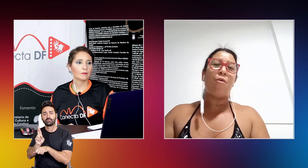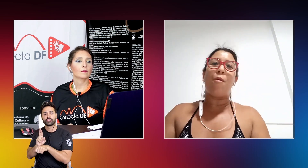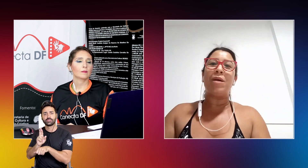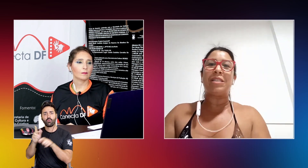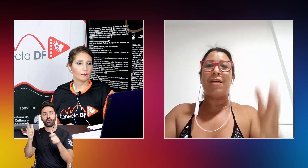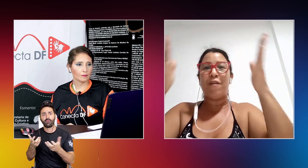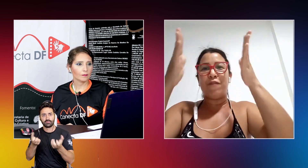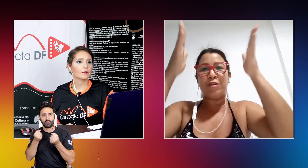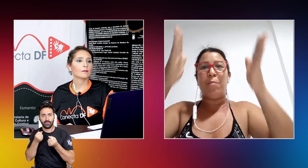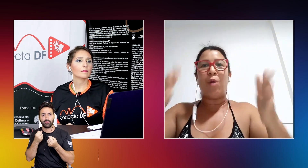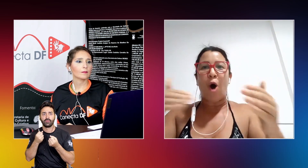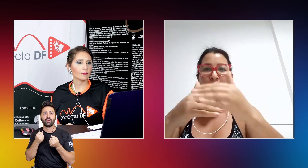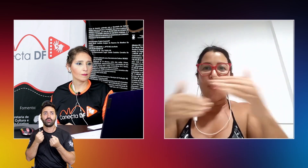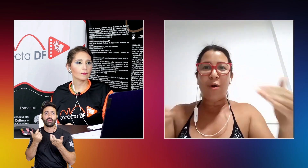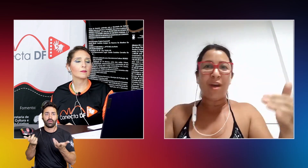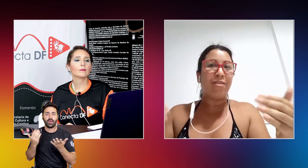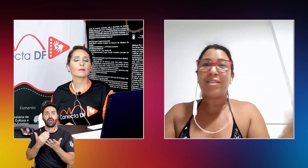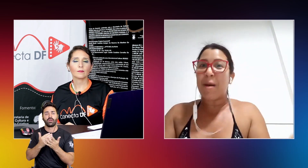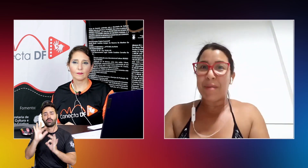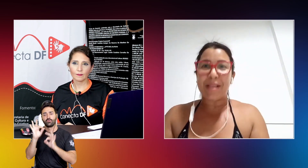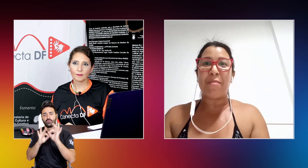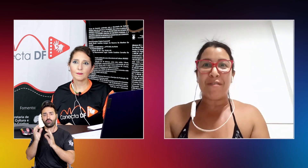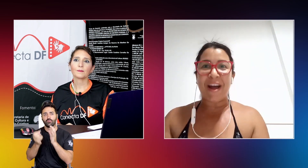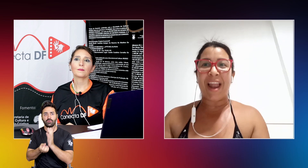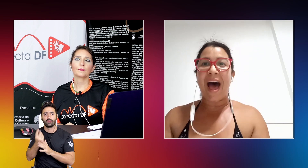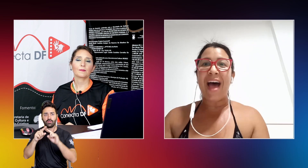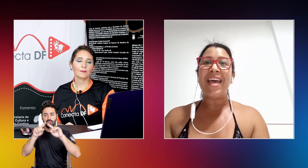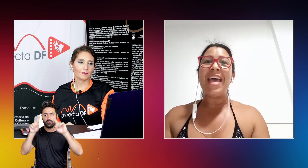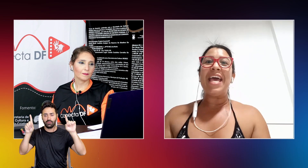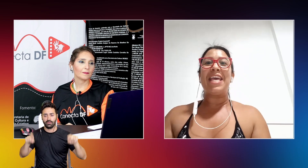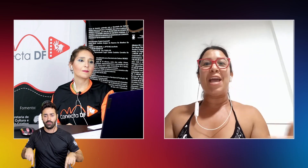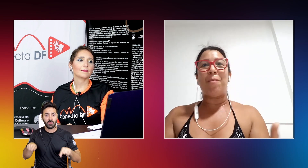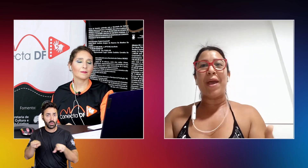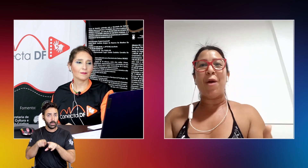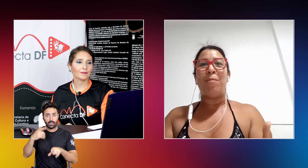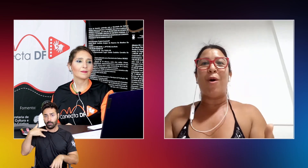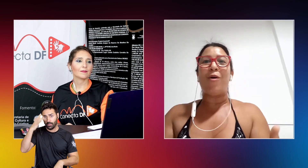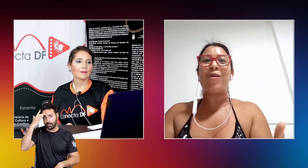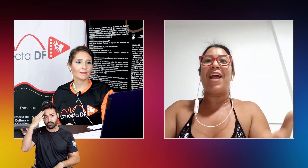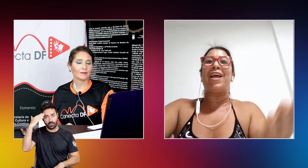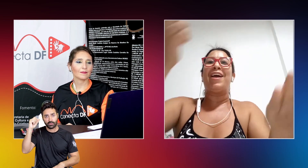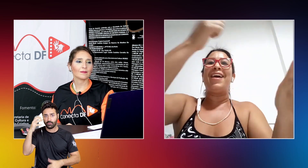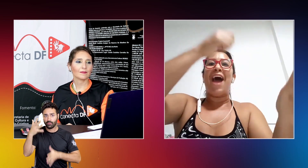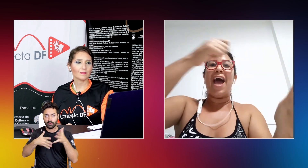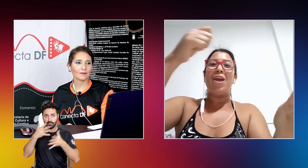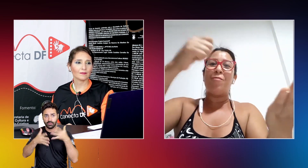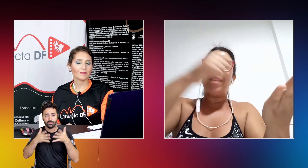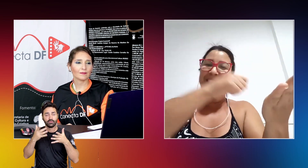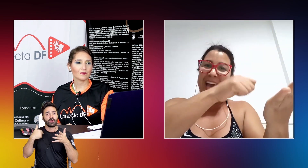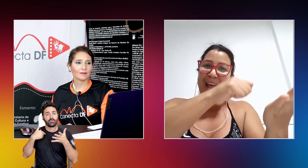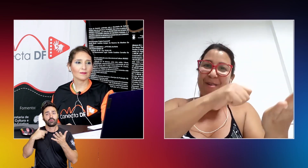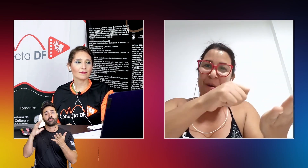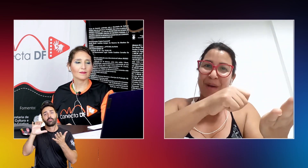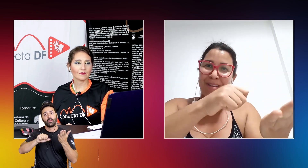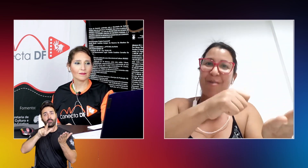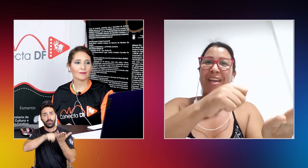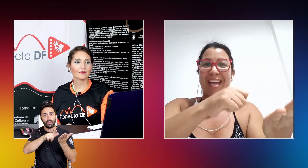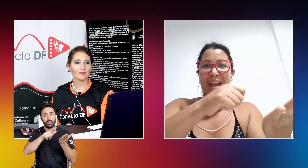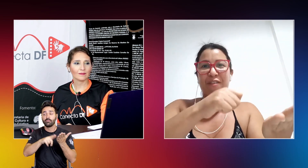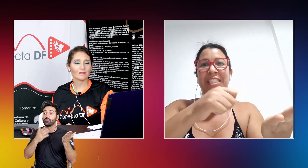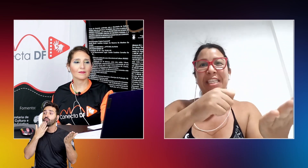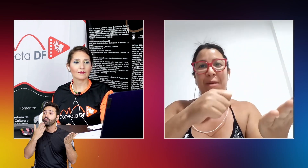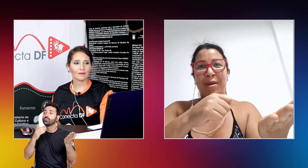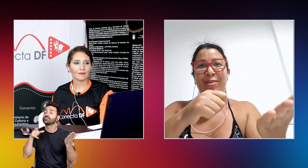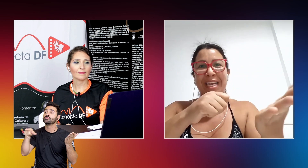eu fiz um bloco, eu não sabia também falar, e aí eu peguei um bloco e aí eu dizia a ele o que o pessoal queria